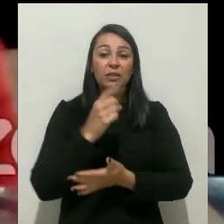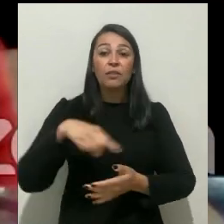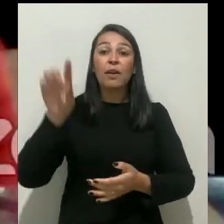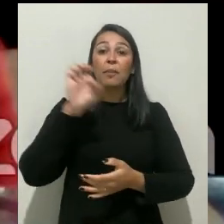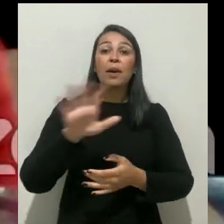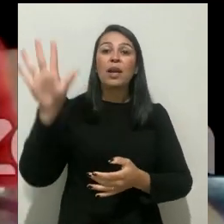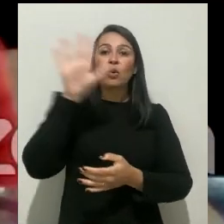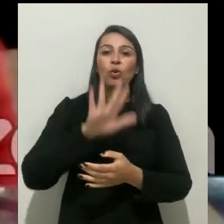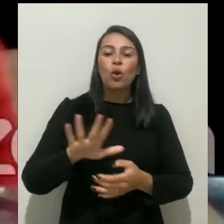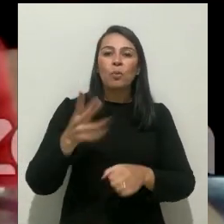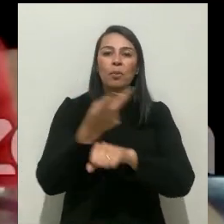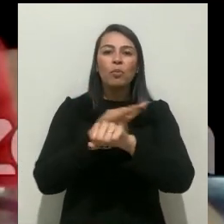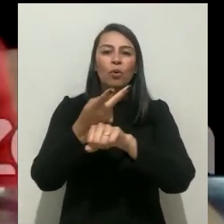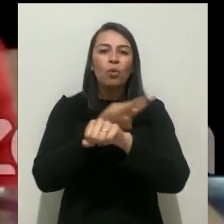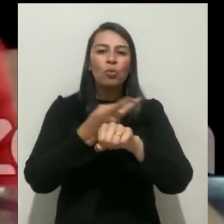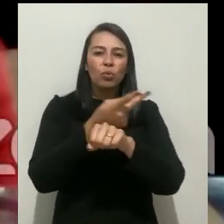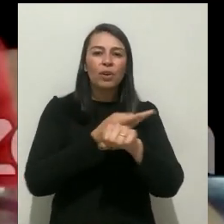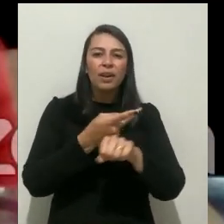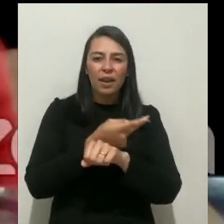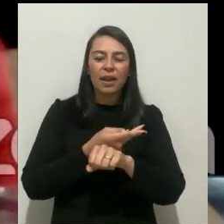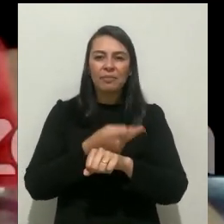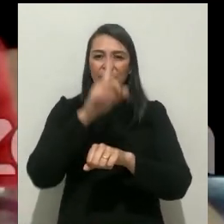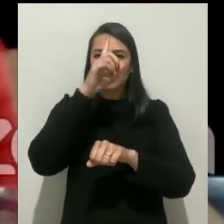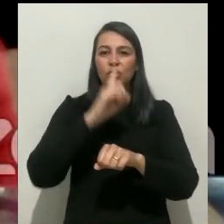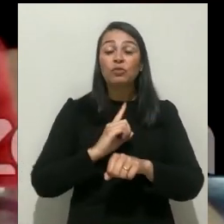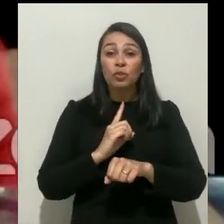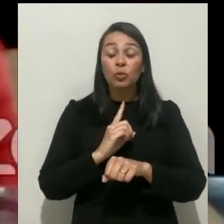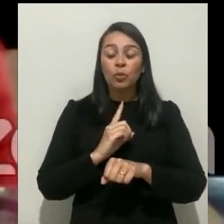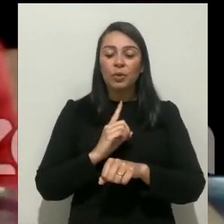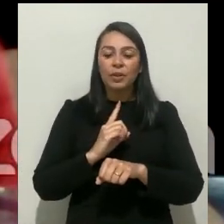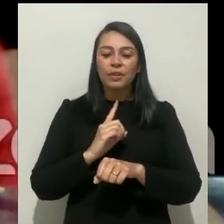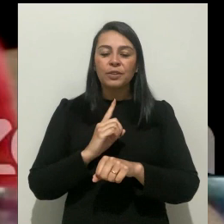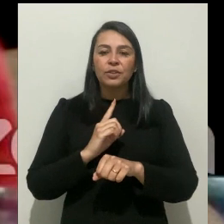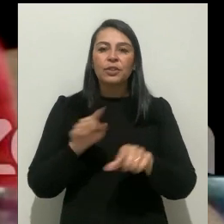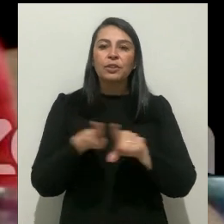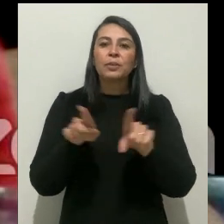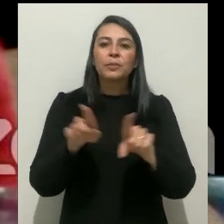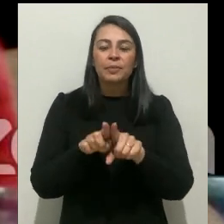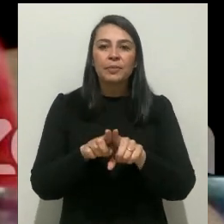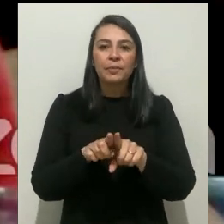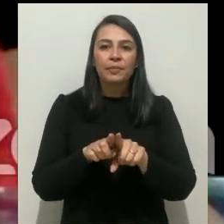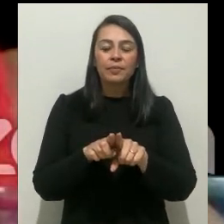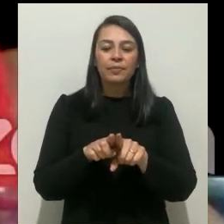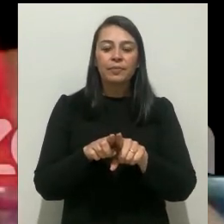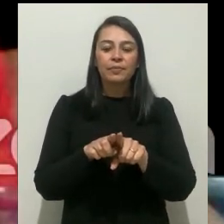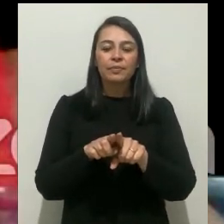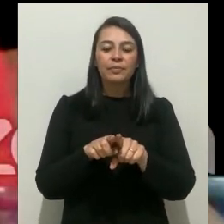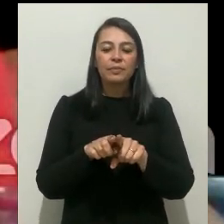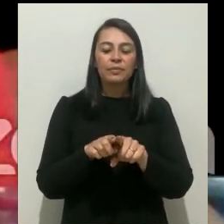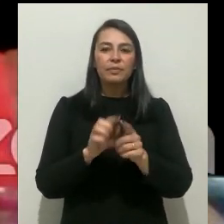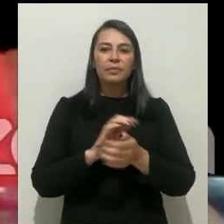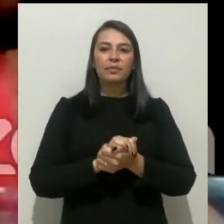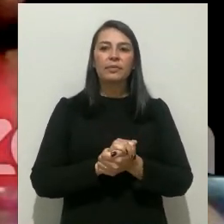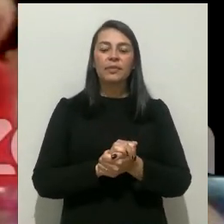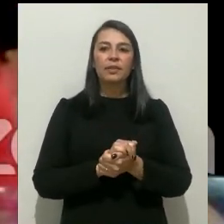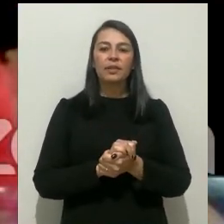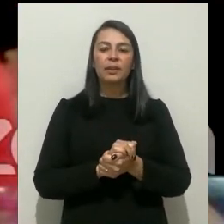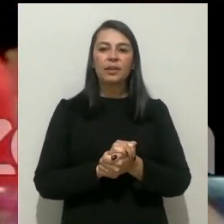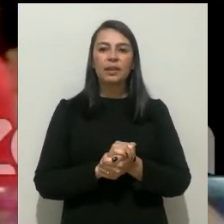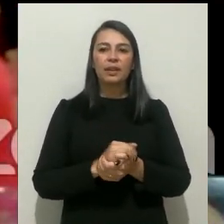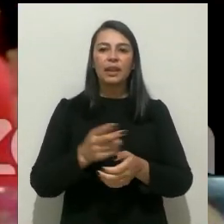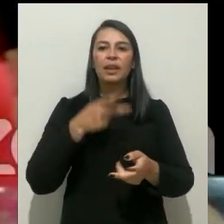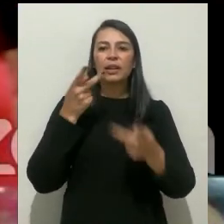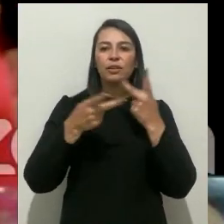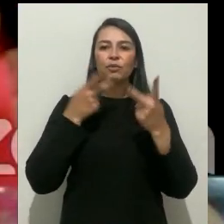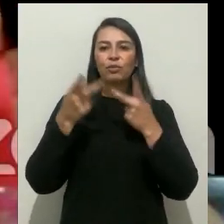essas figuras, ele só convenceu claramente, né? Isso ele é um pouco até humilde, não